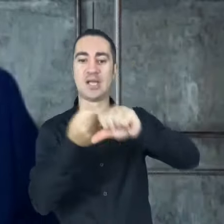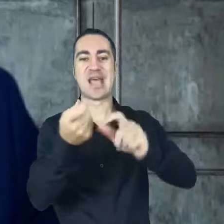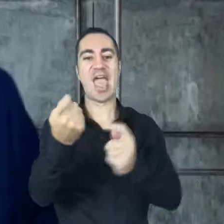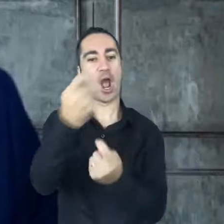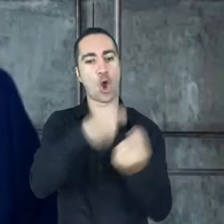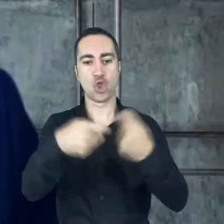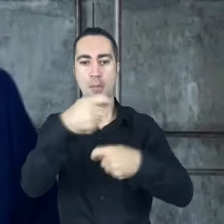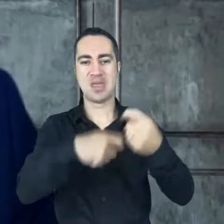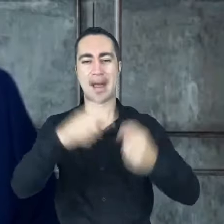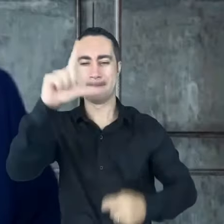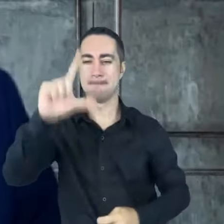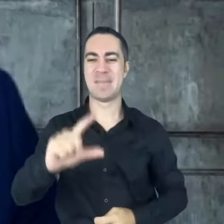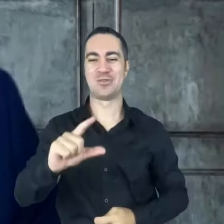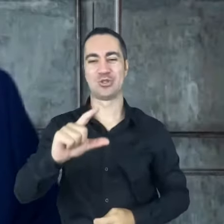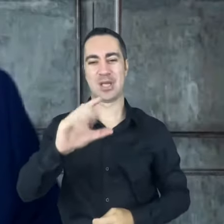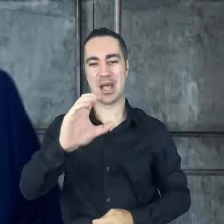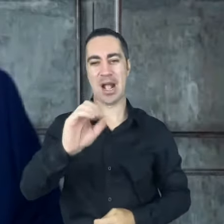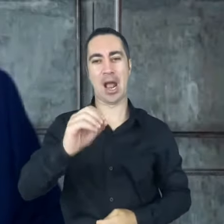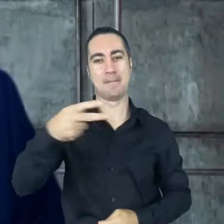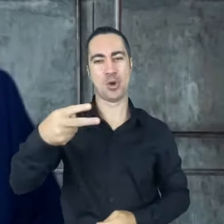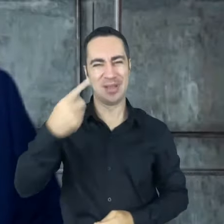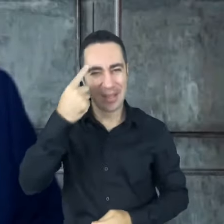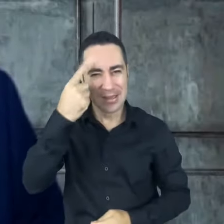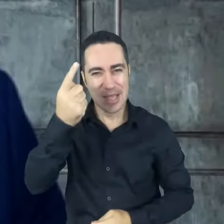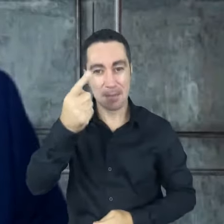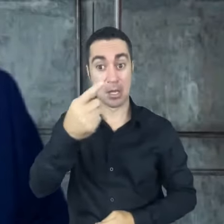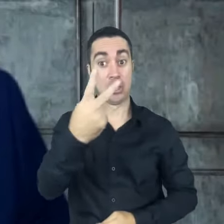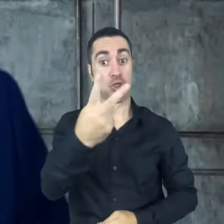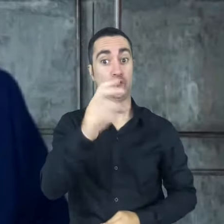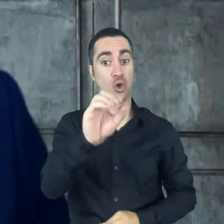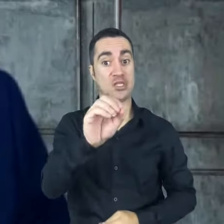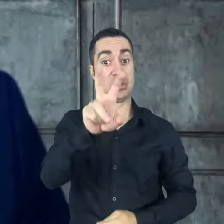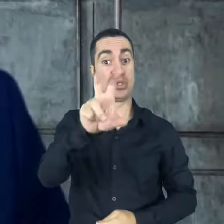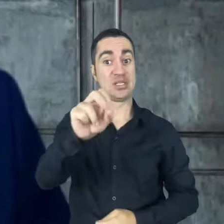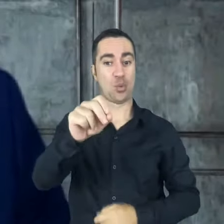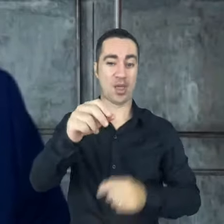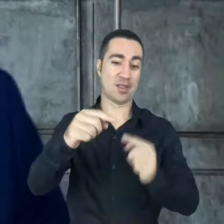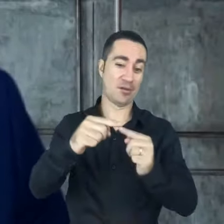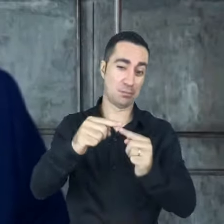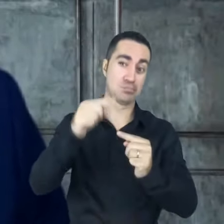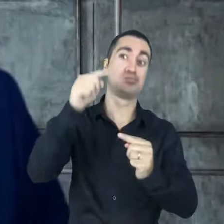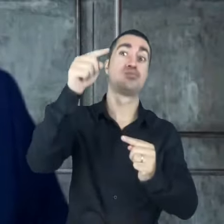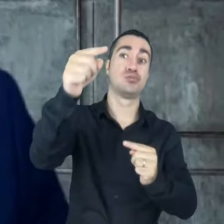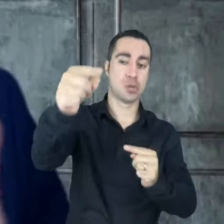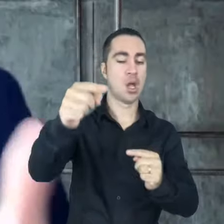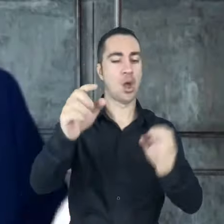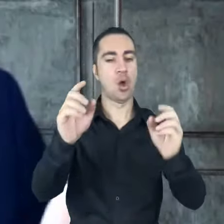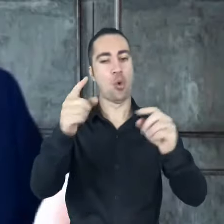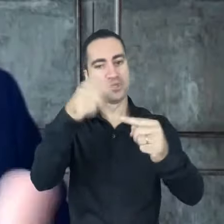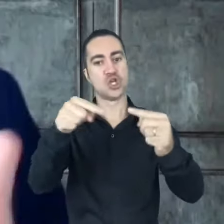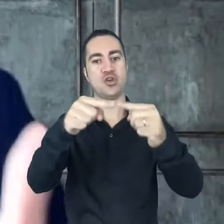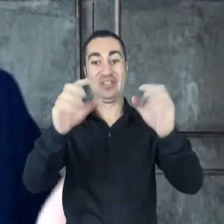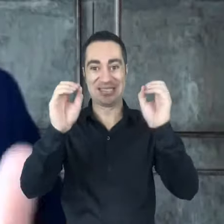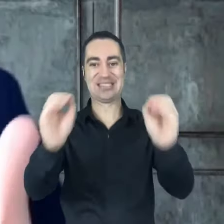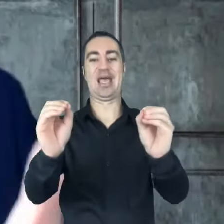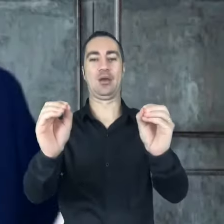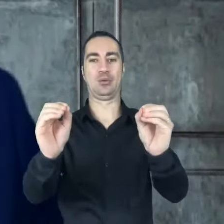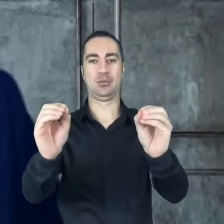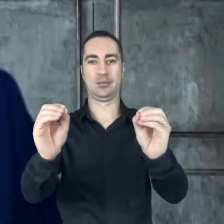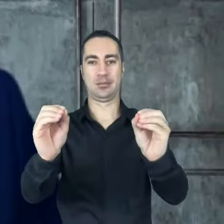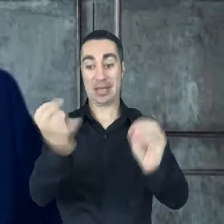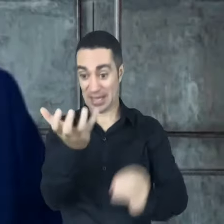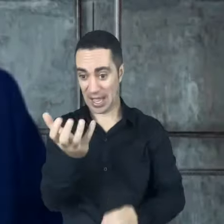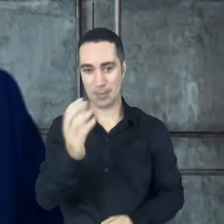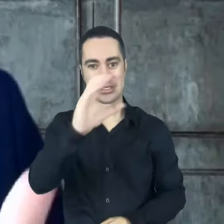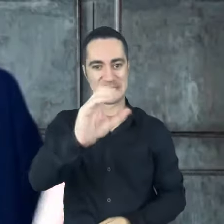lembrem que em 2050 o ideal é que a gente tenha zerado, que a gente seja neutro. Né? Isso que a gente está buscando como mundo,